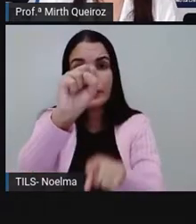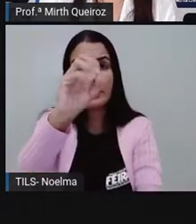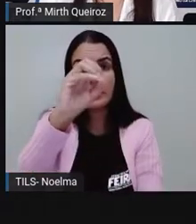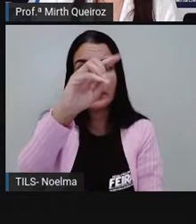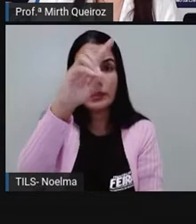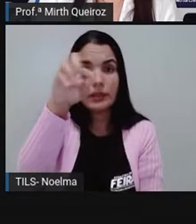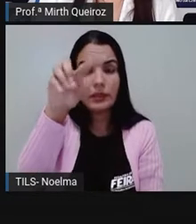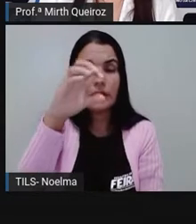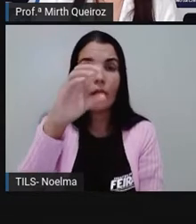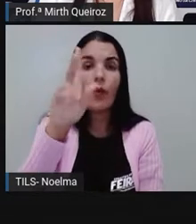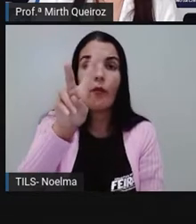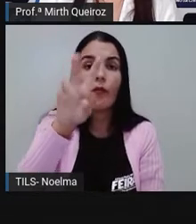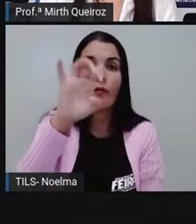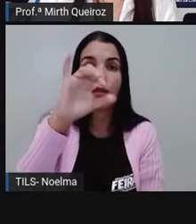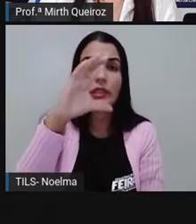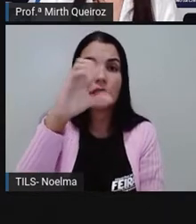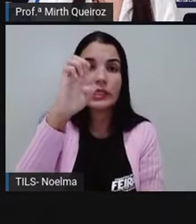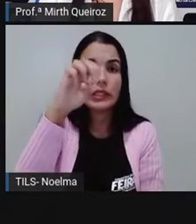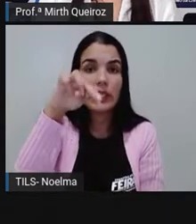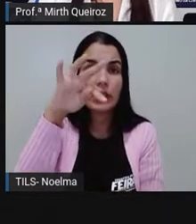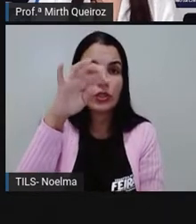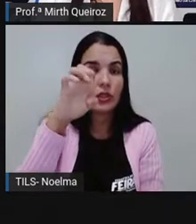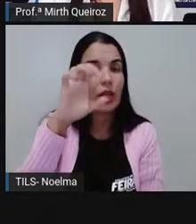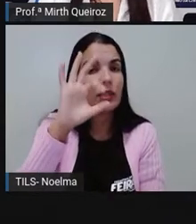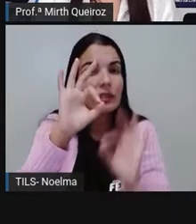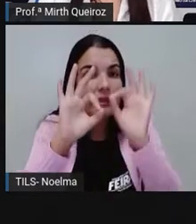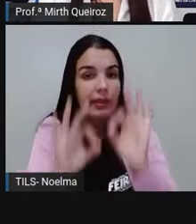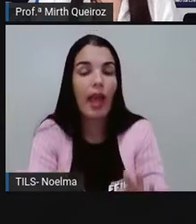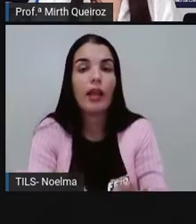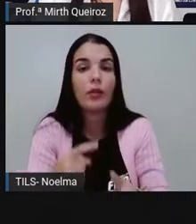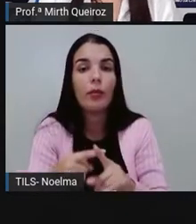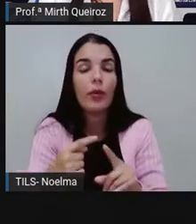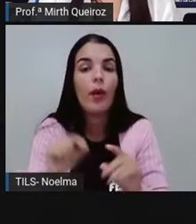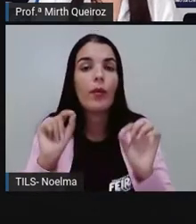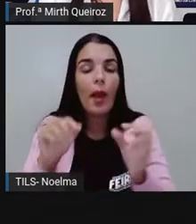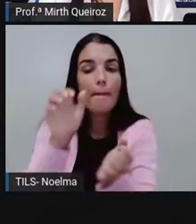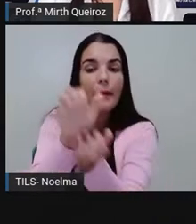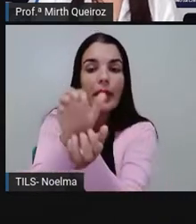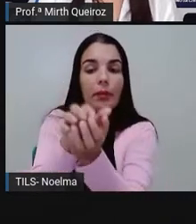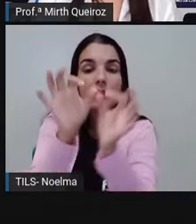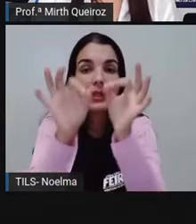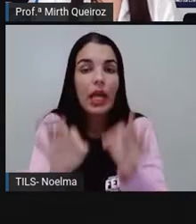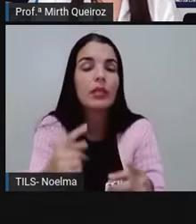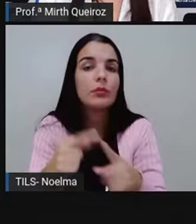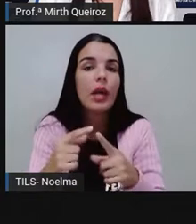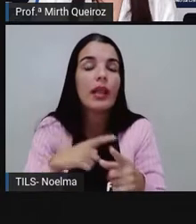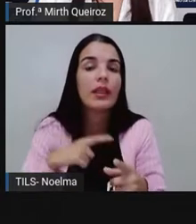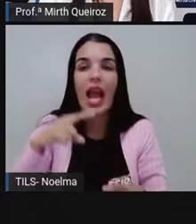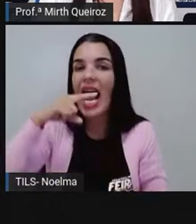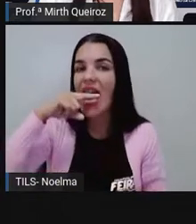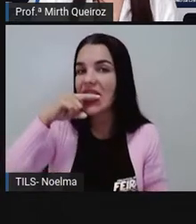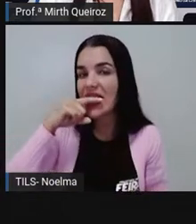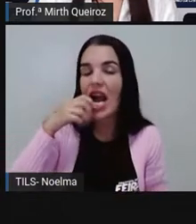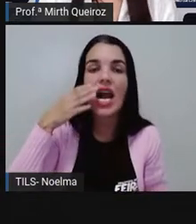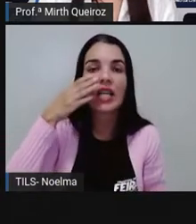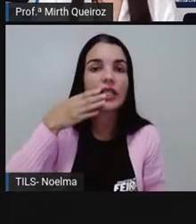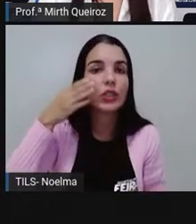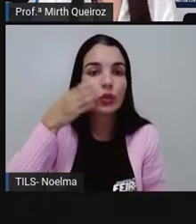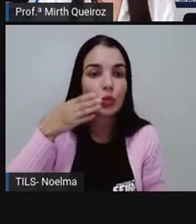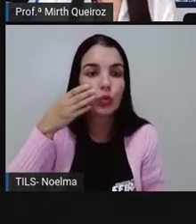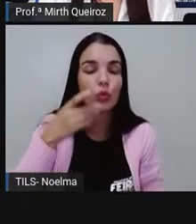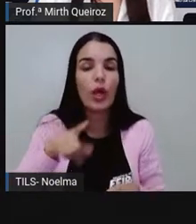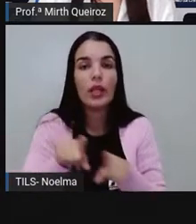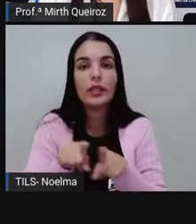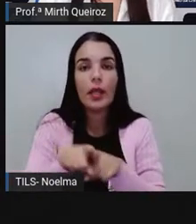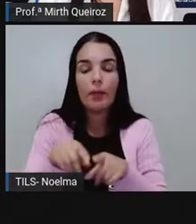gente já viu sobre isso na aula passada. A de Pernambuco deu certo por conta do cultivo da cana-de-açúcar, né? E